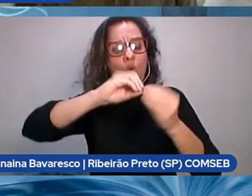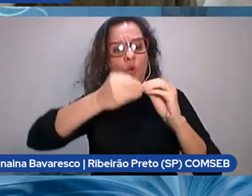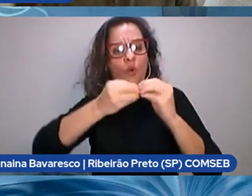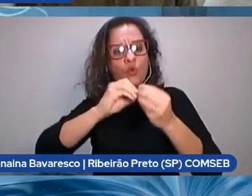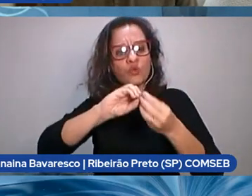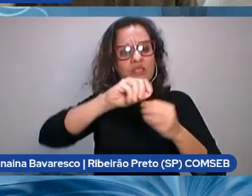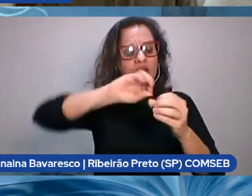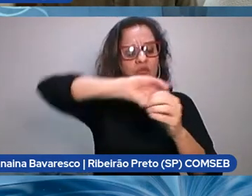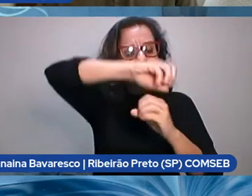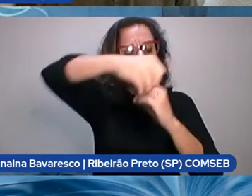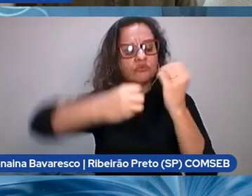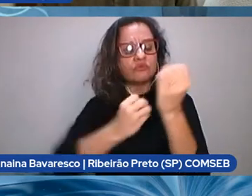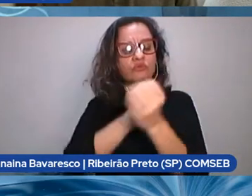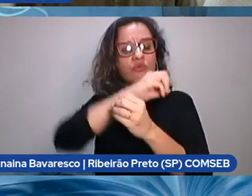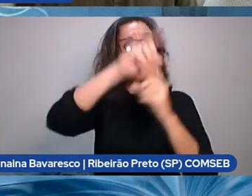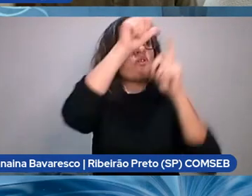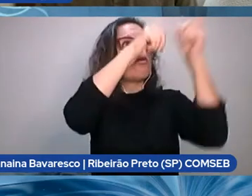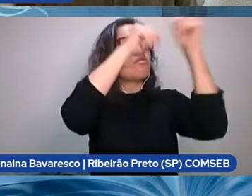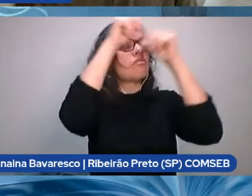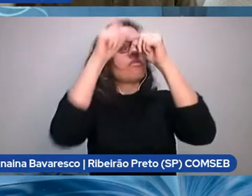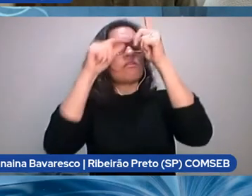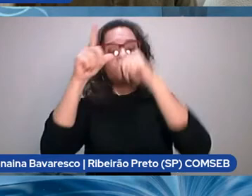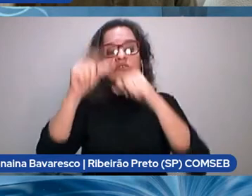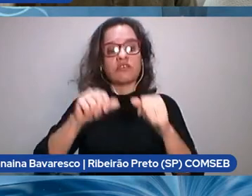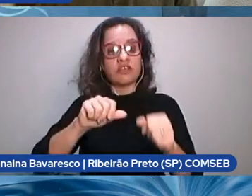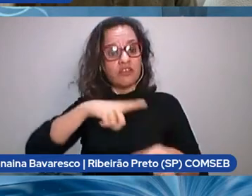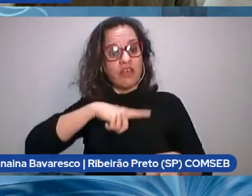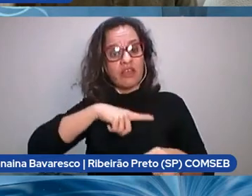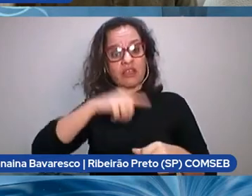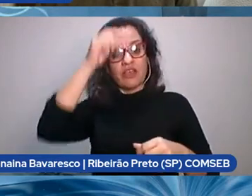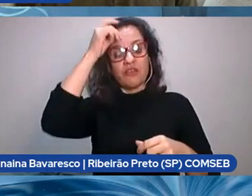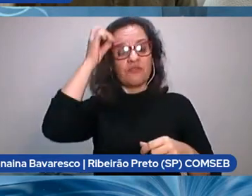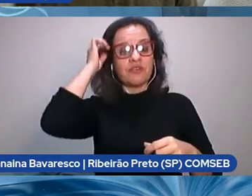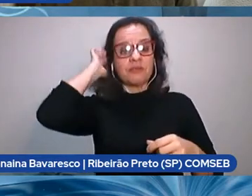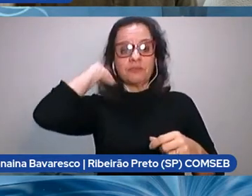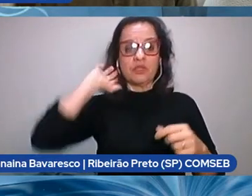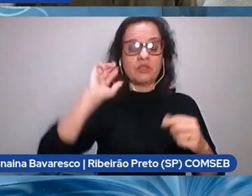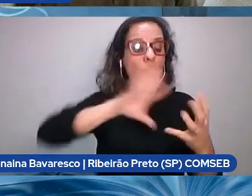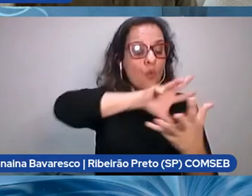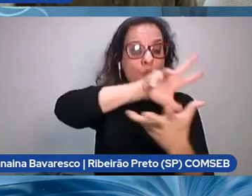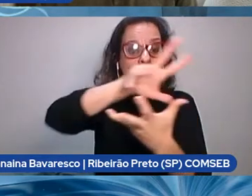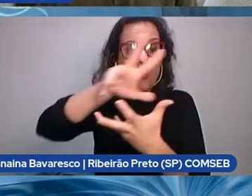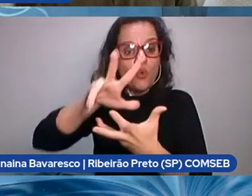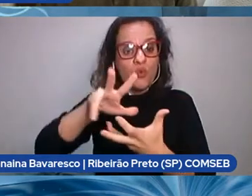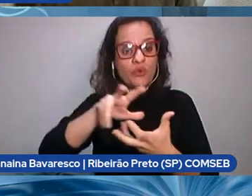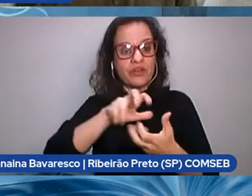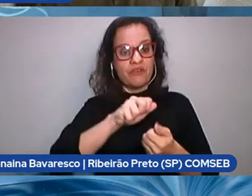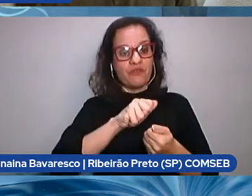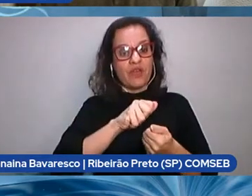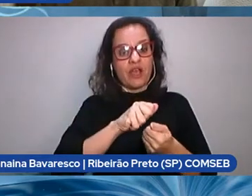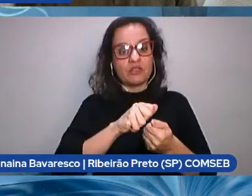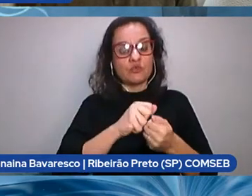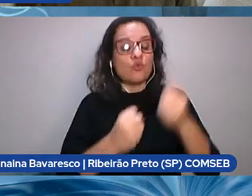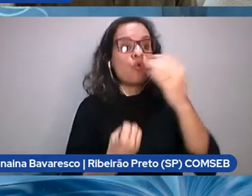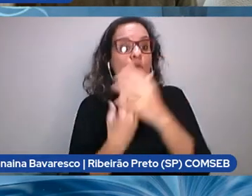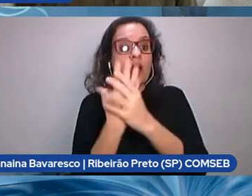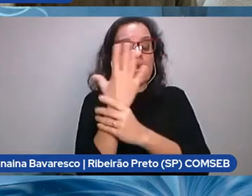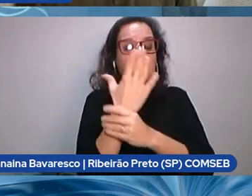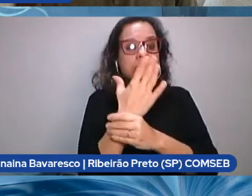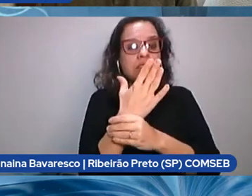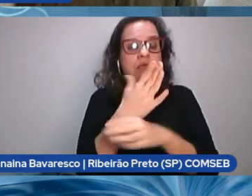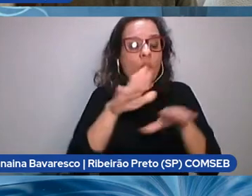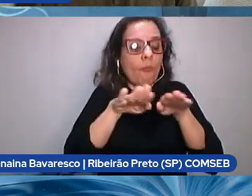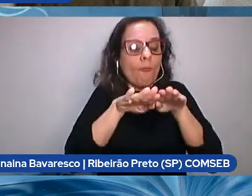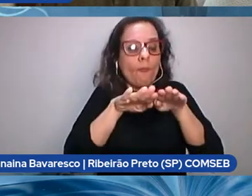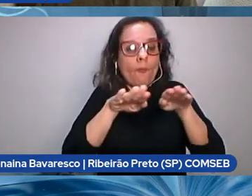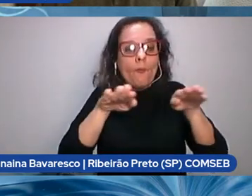no interior das estrelas pelo processo de fusão nuclear. Então, o universo não é uma criação estática, é uma